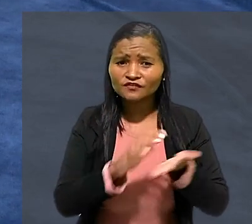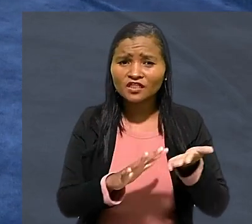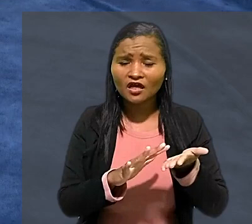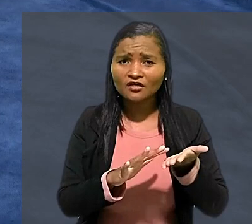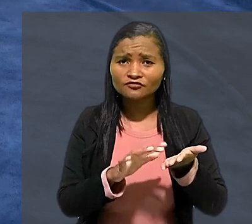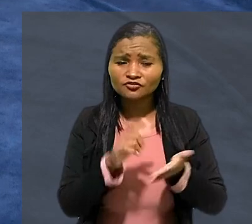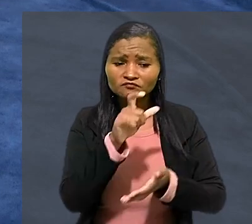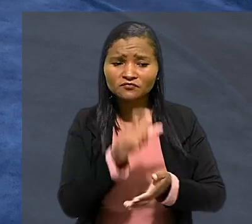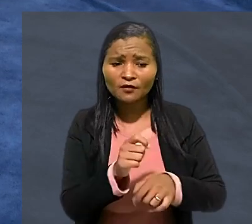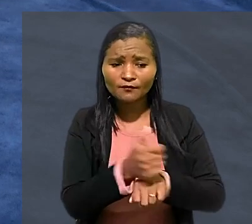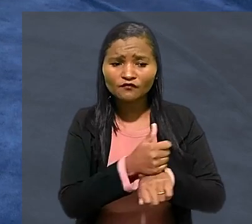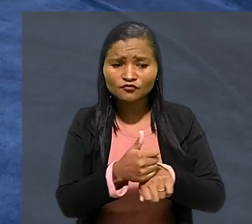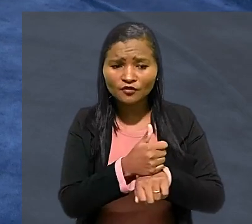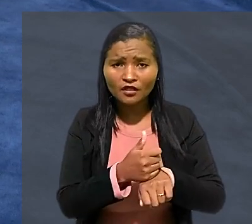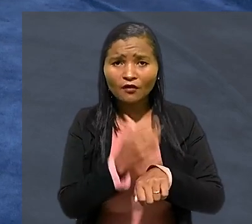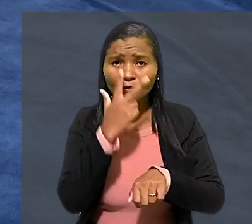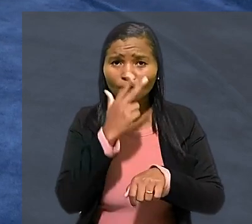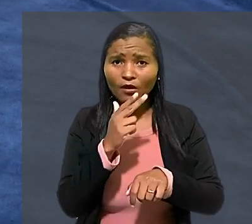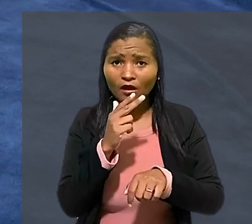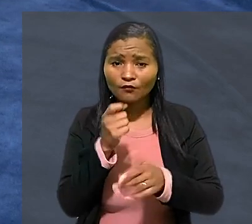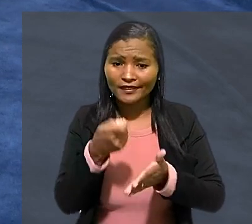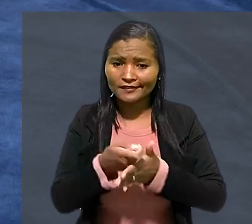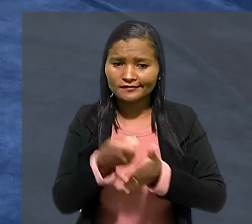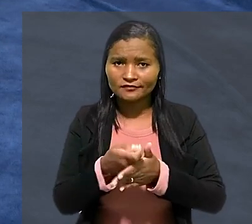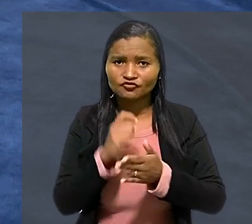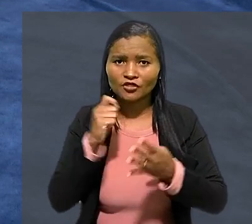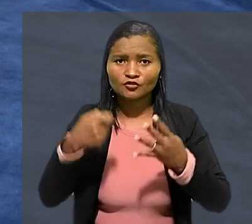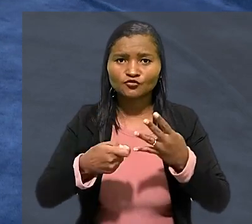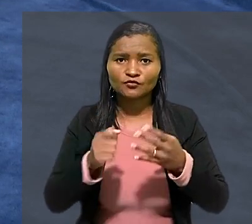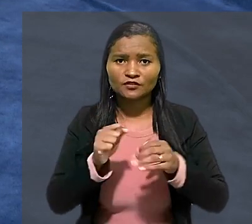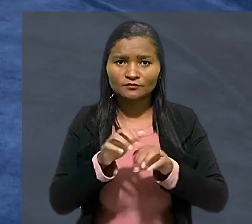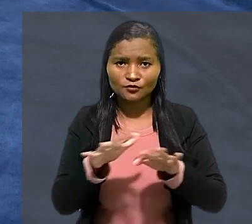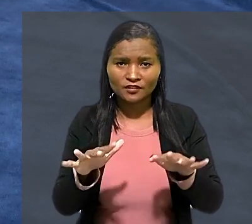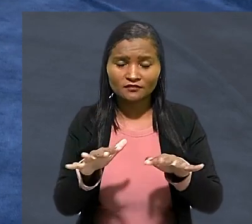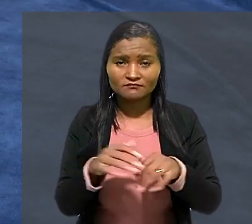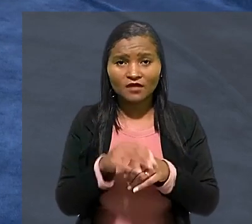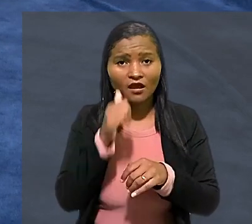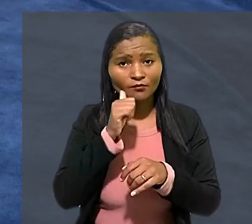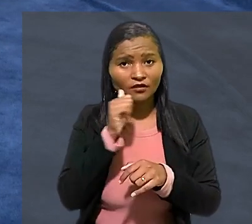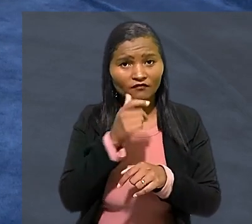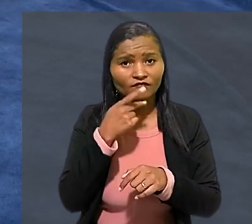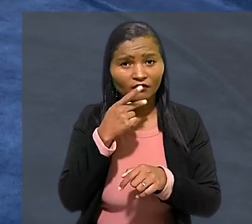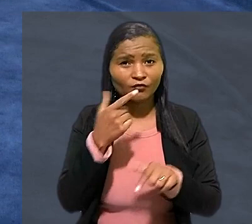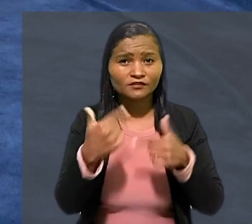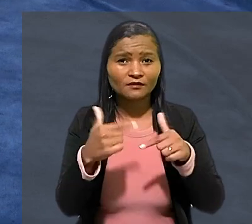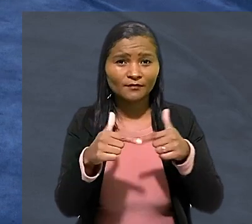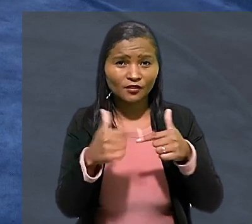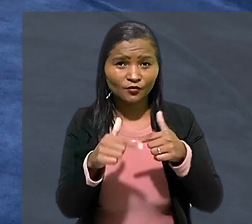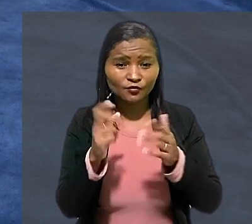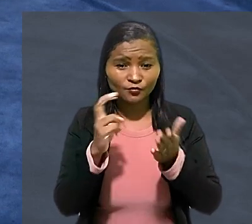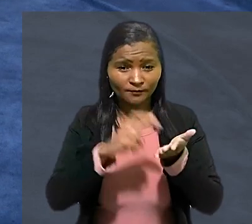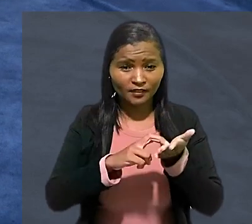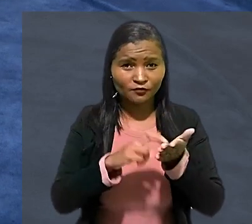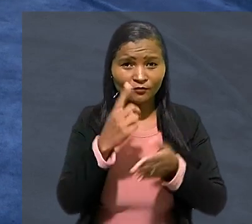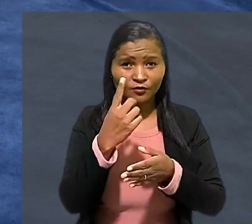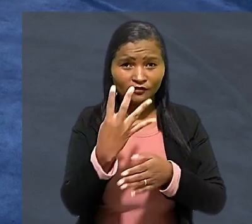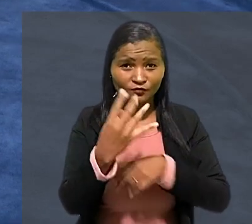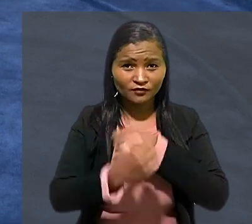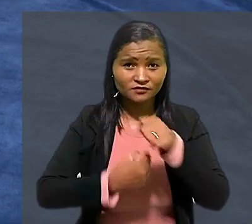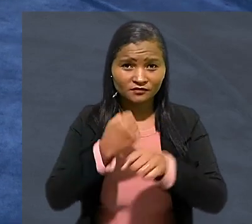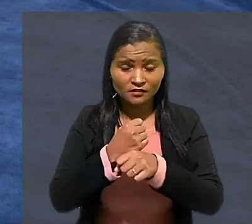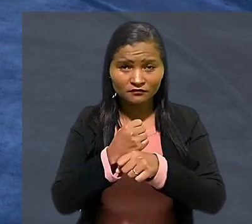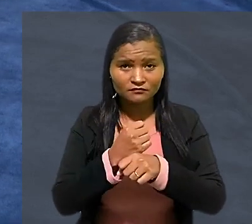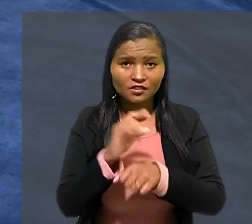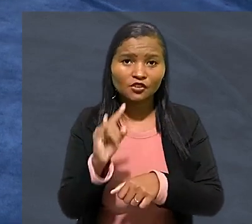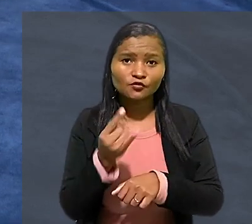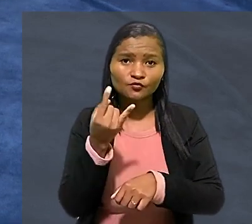exercidas pela profissional, como exige a jurisprudência da Corte. A bancária relatou nos autos que trabalhou no Banestes por 14